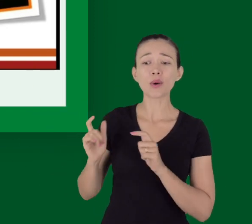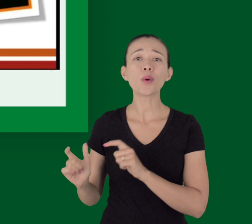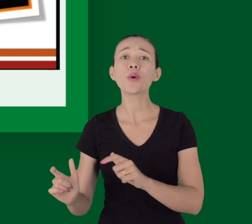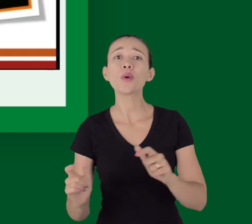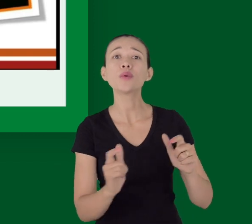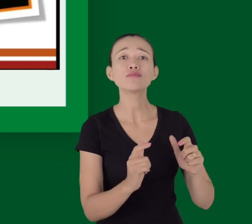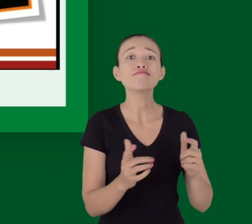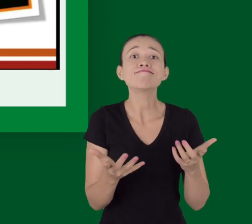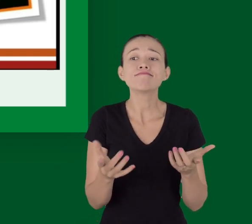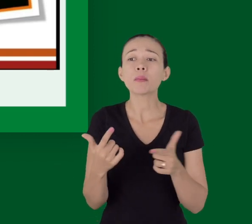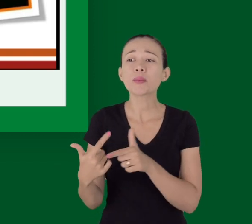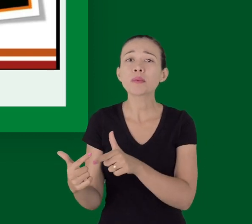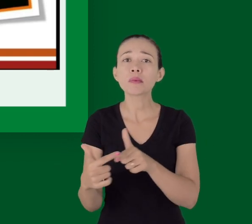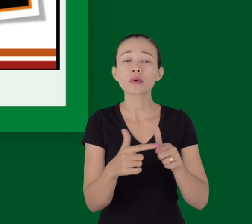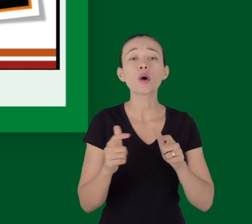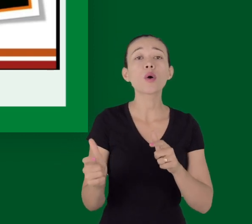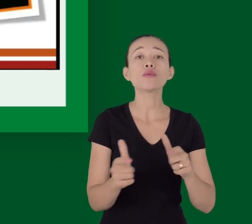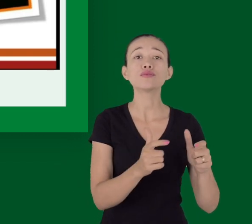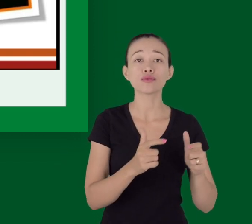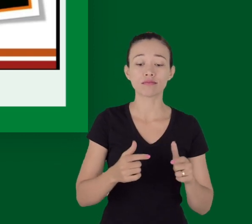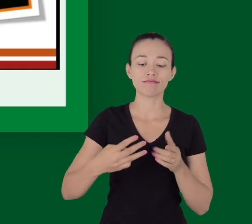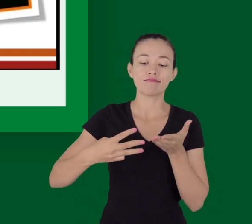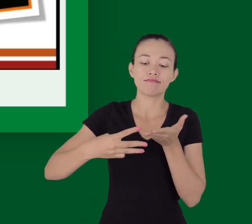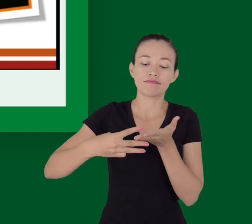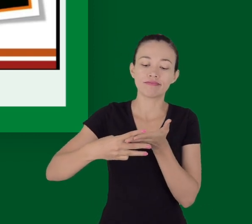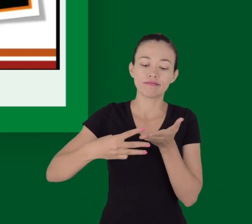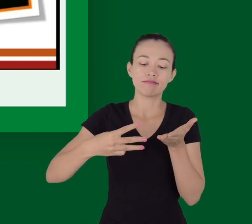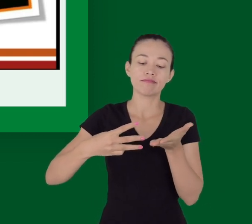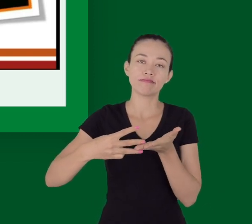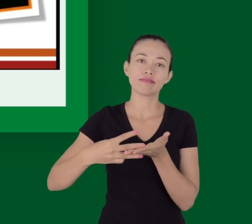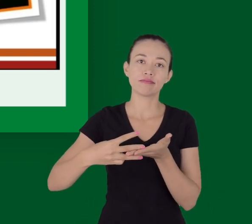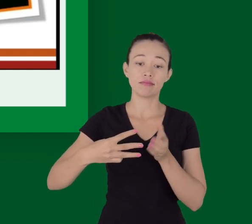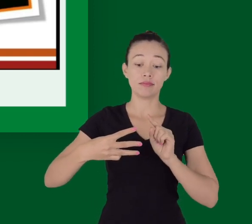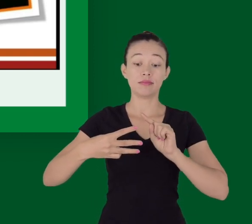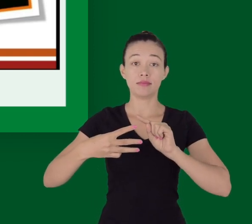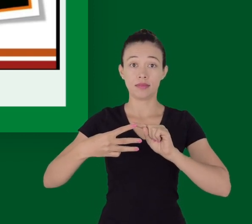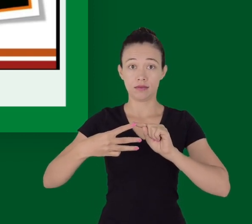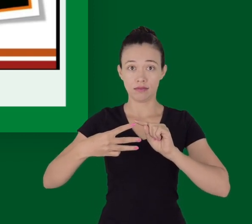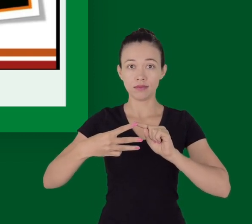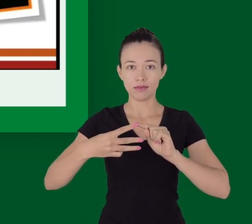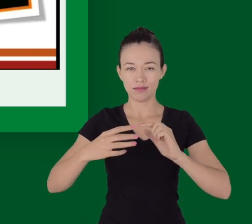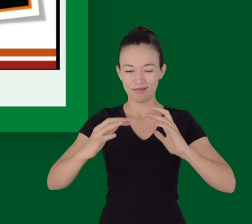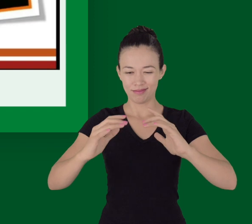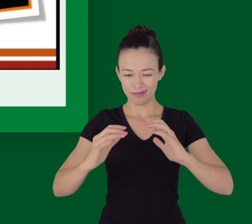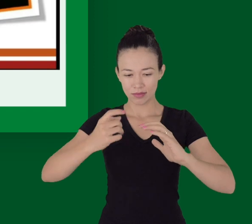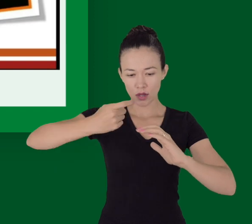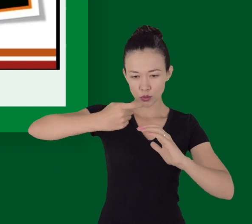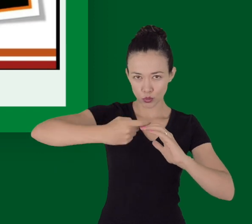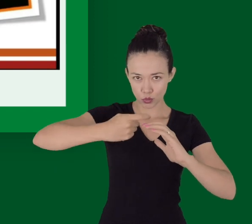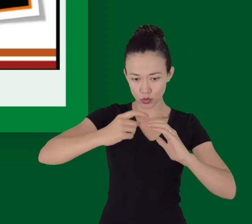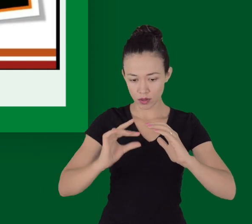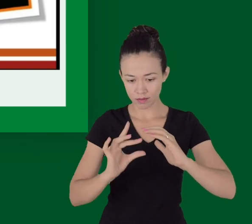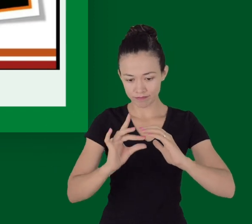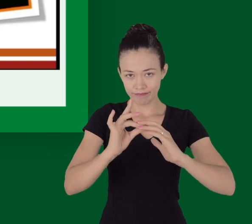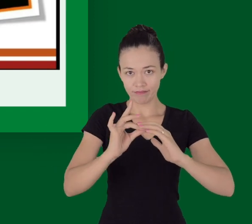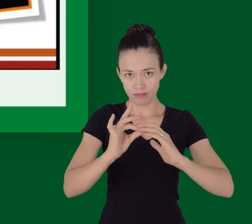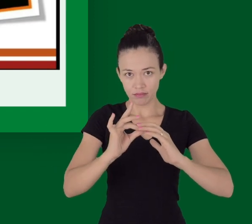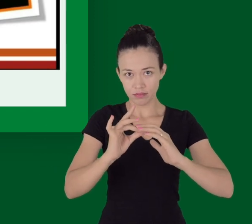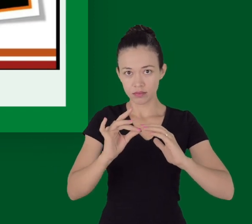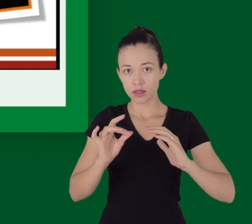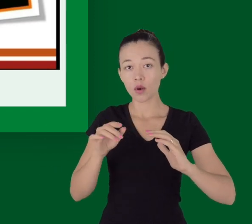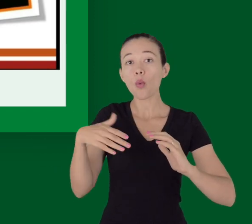vezes as formações dos hematomas, elas se formam entre essas meninges. A primeira colada na